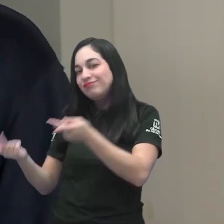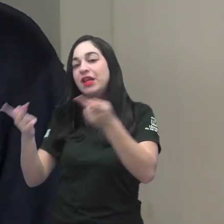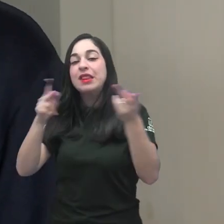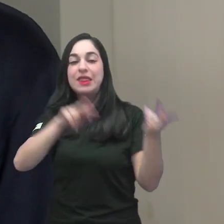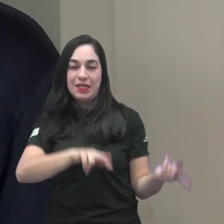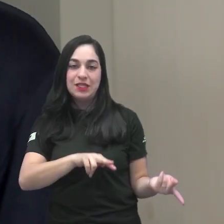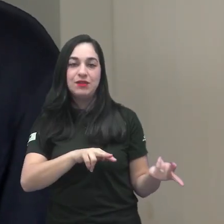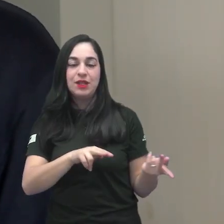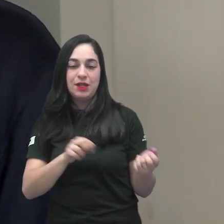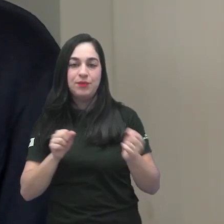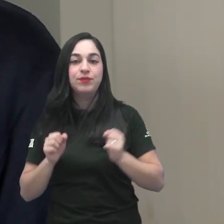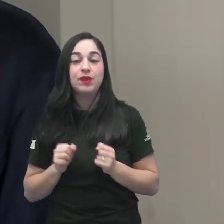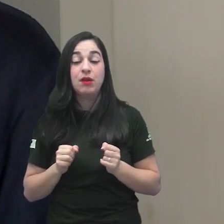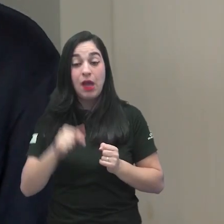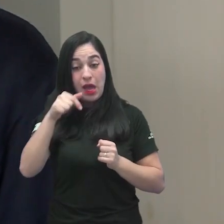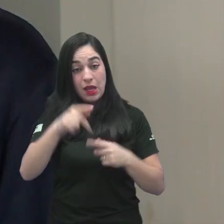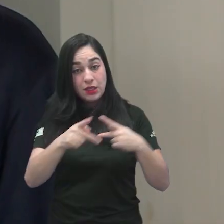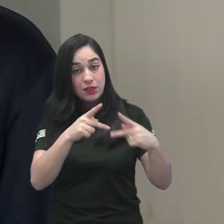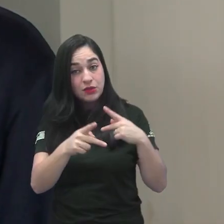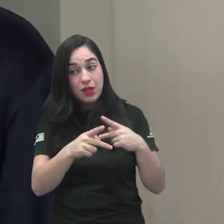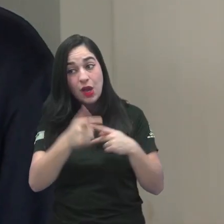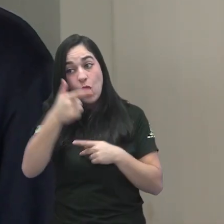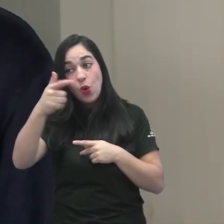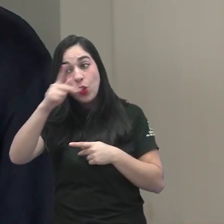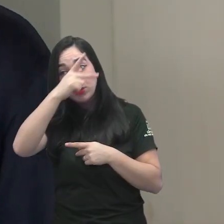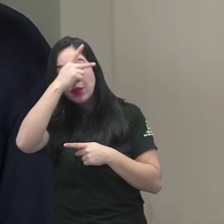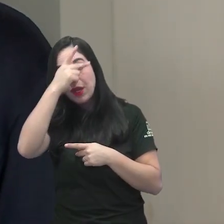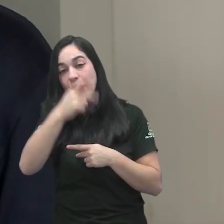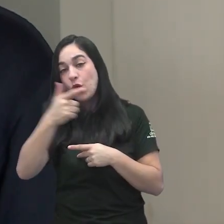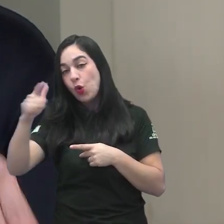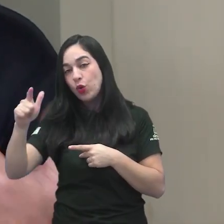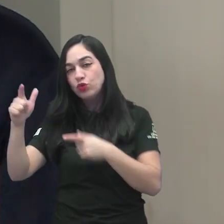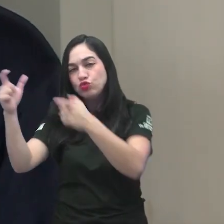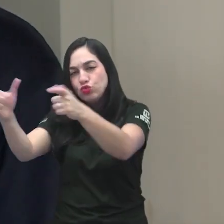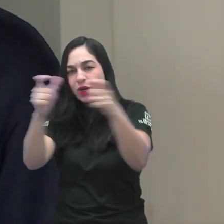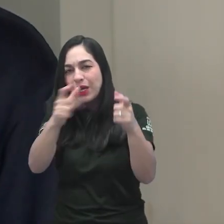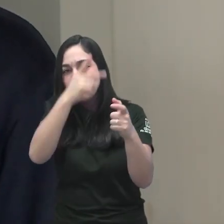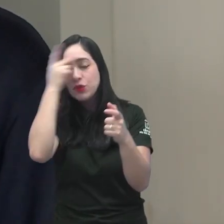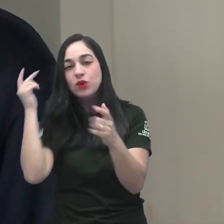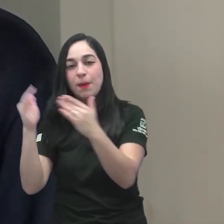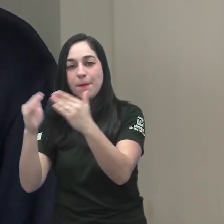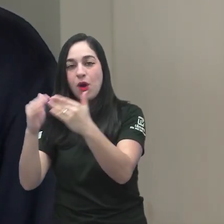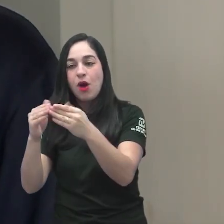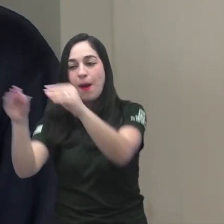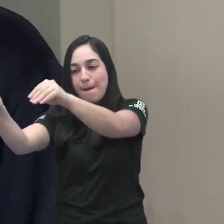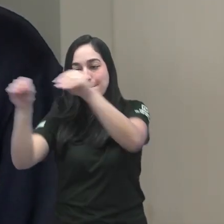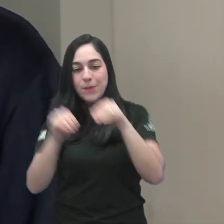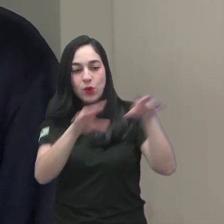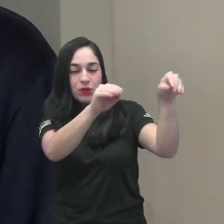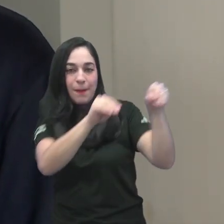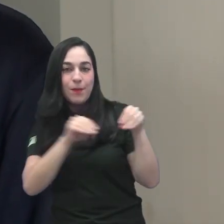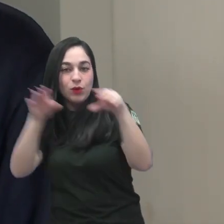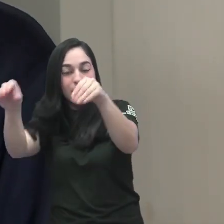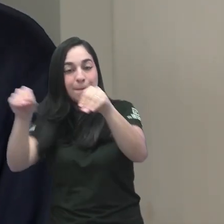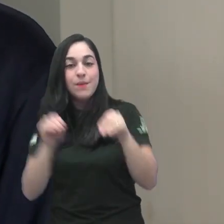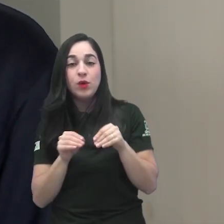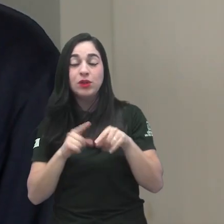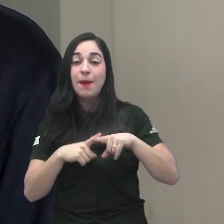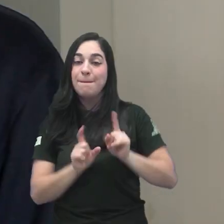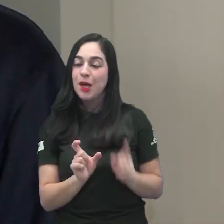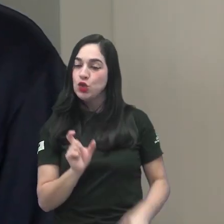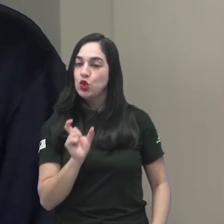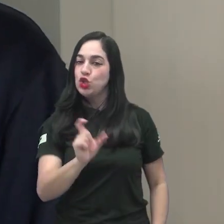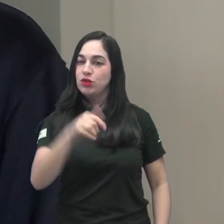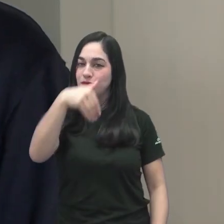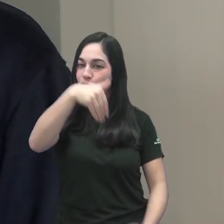cidade que atrai muitas pessoas de fora, de outros municípios. Essas pessoas vêm residir em São José dos Campos, mas